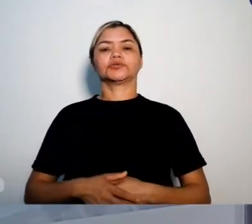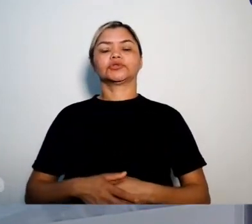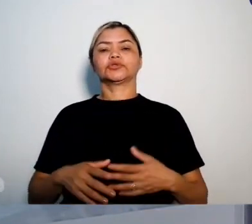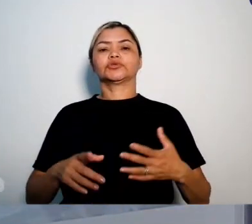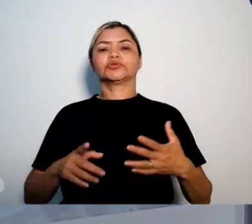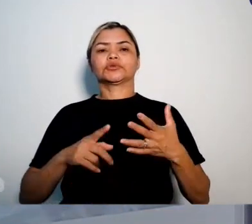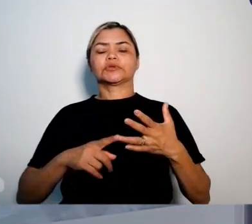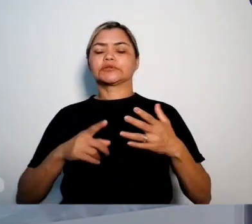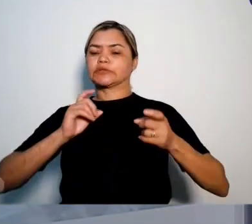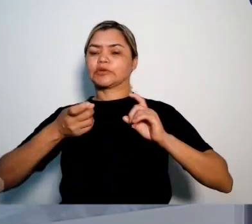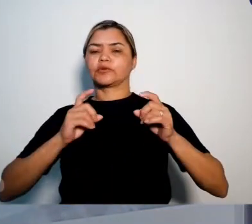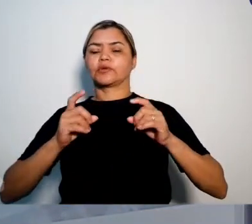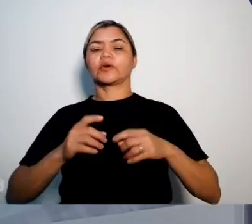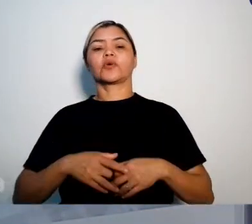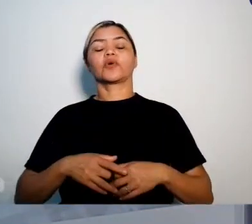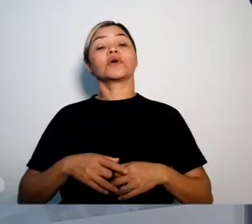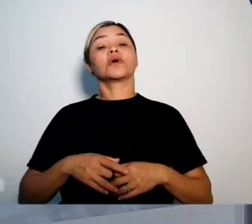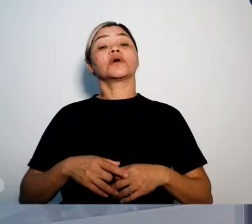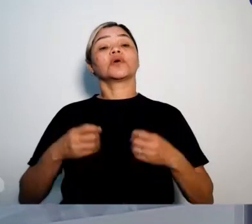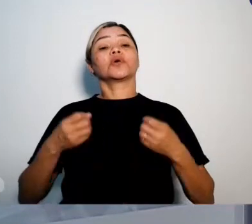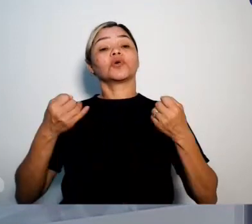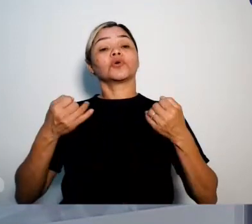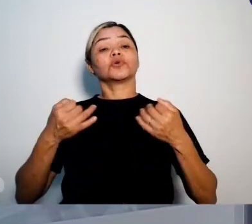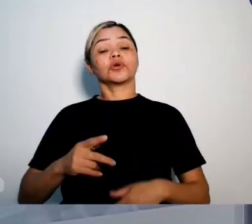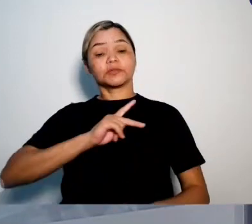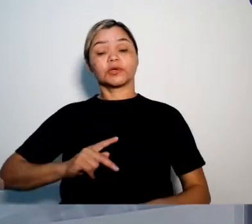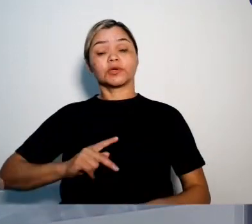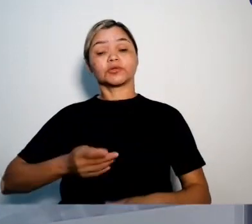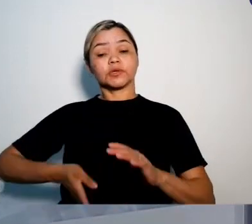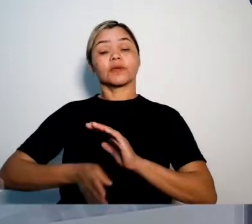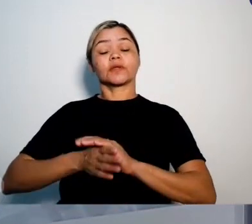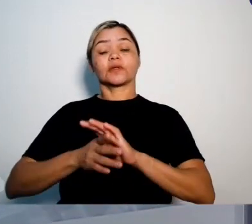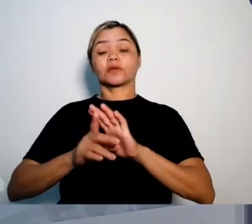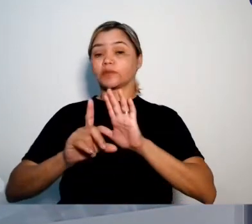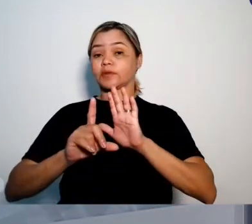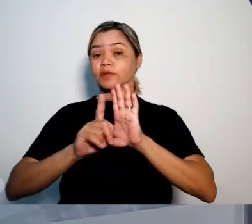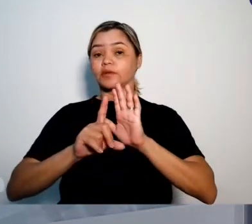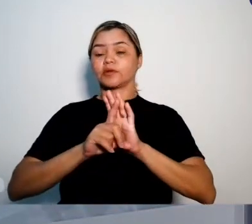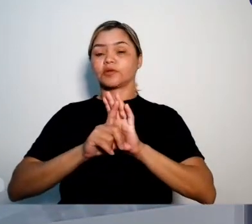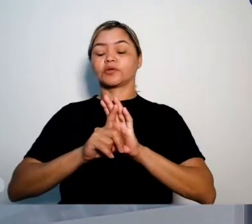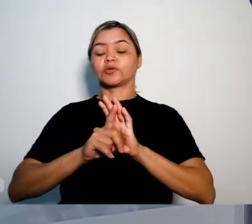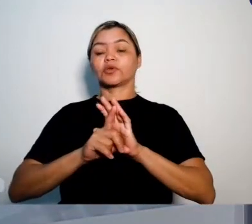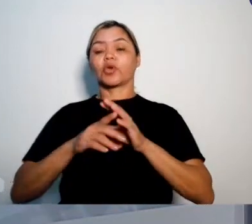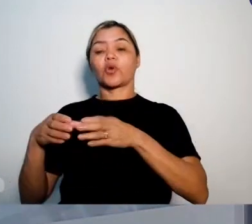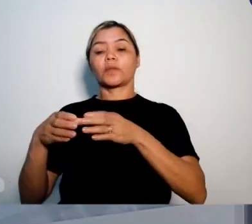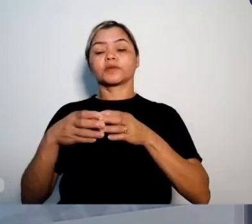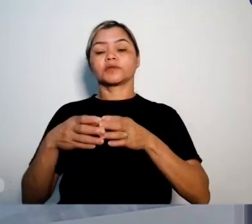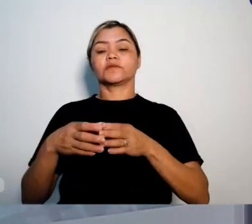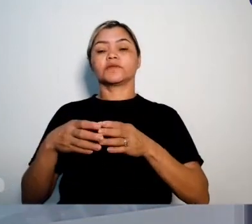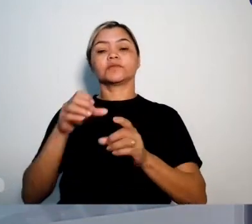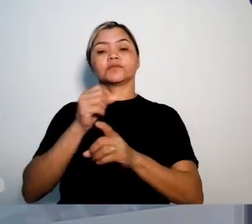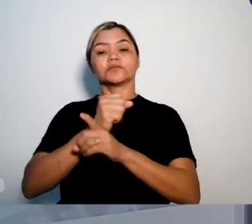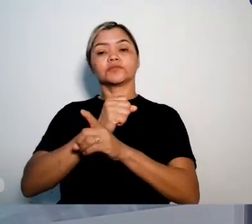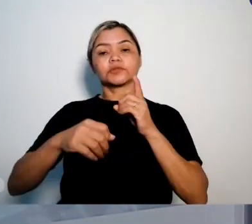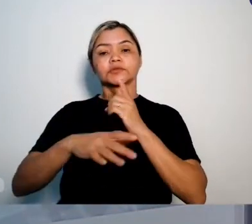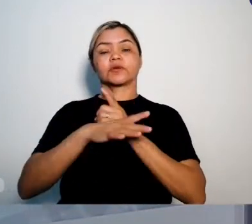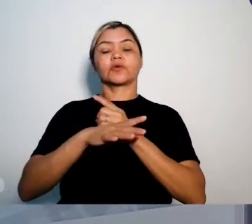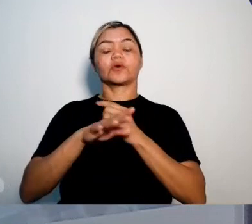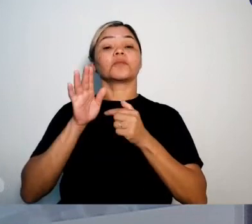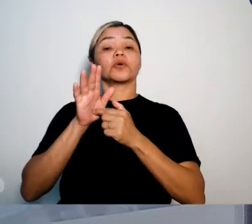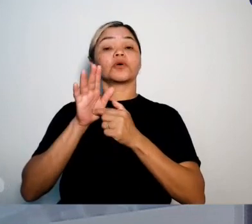presidi, de fazer o encaminhamento de uma lei de cooperativismo social, que trará aos dependentes